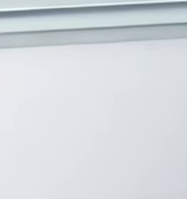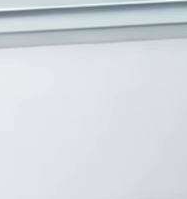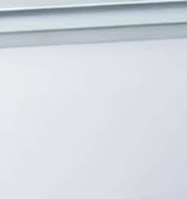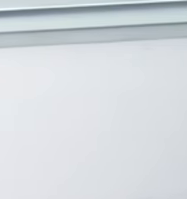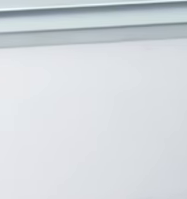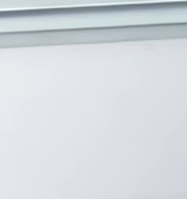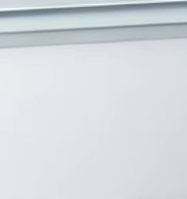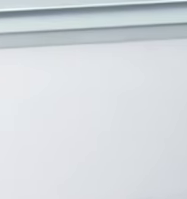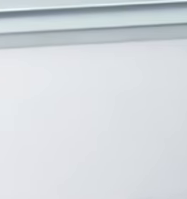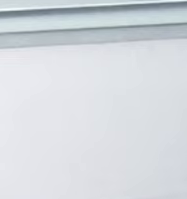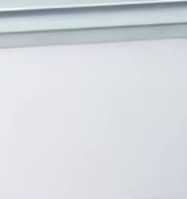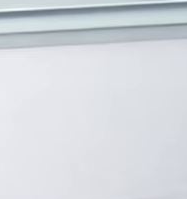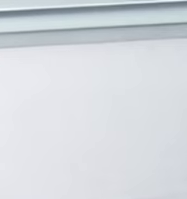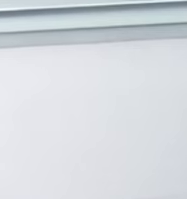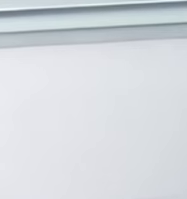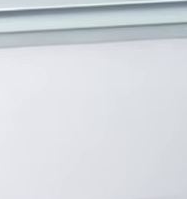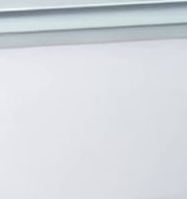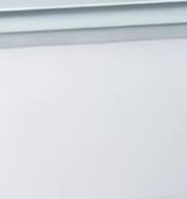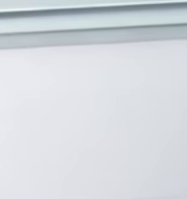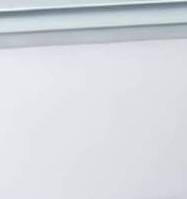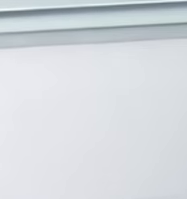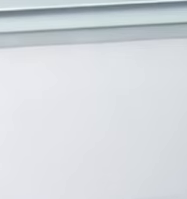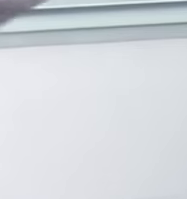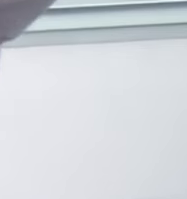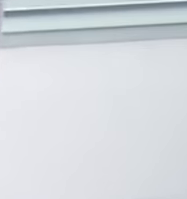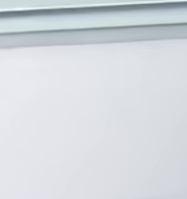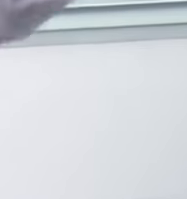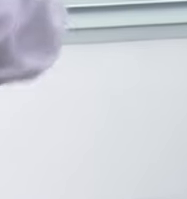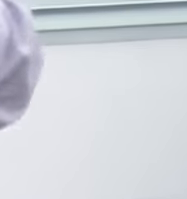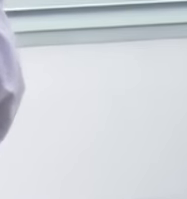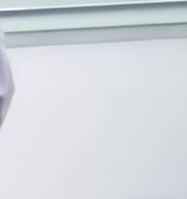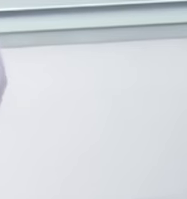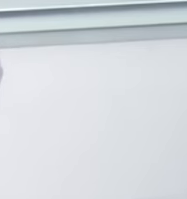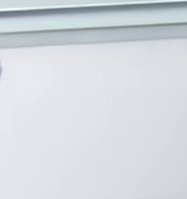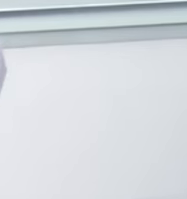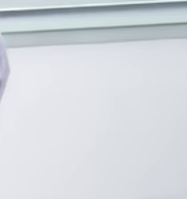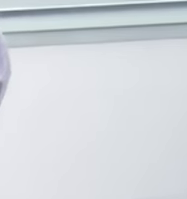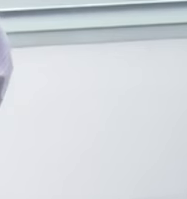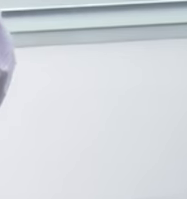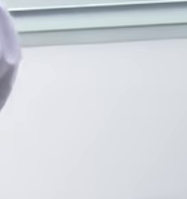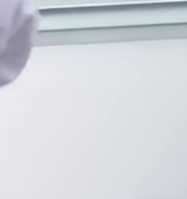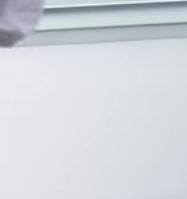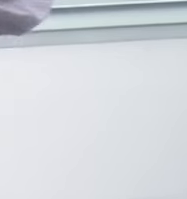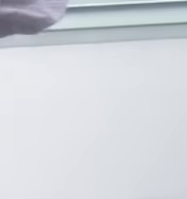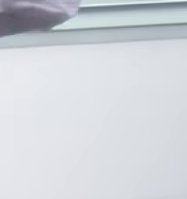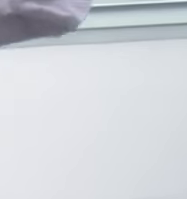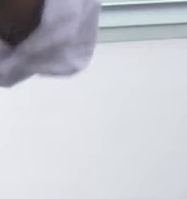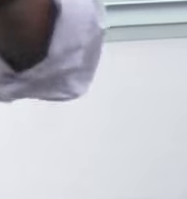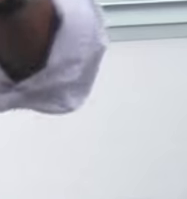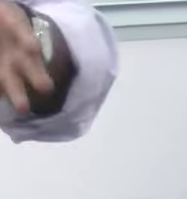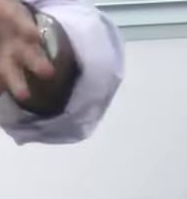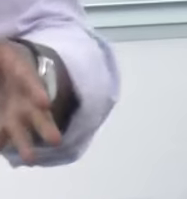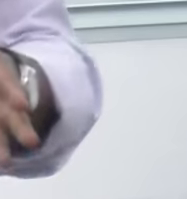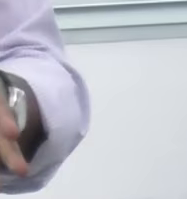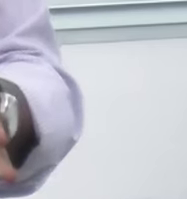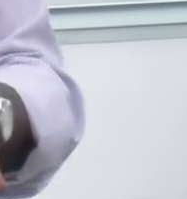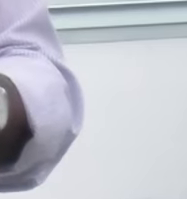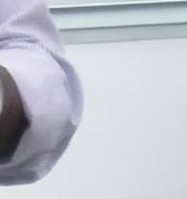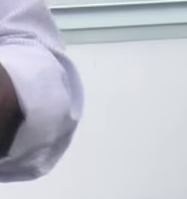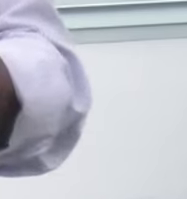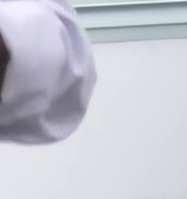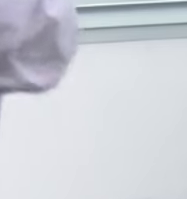Nós estávamos juntos com bombeiros, com outras instituições, inclusive. E hoje a gente está nessa